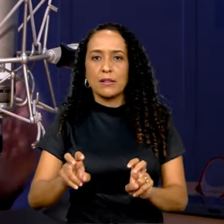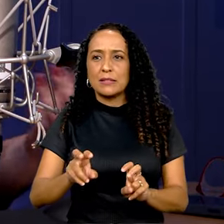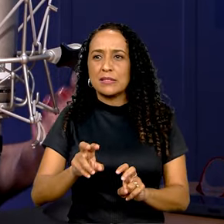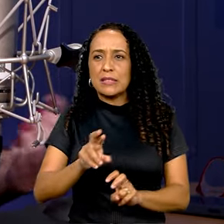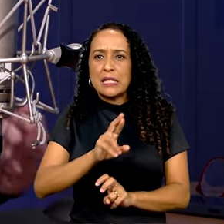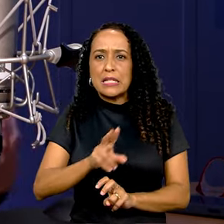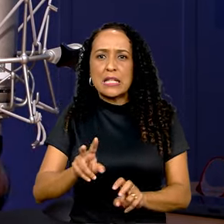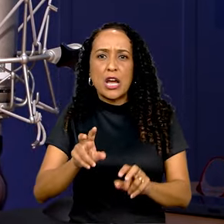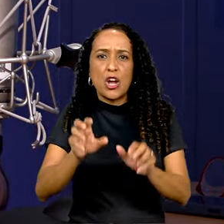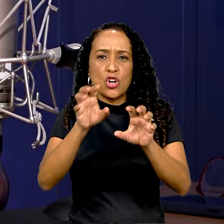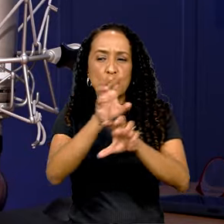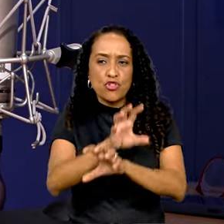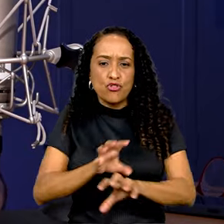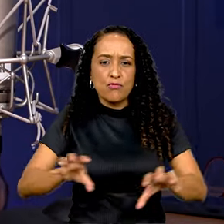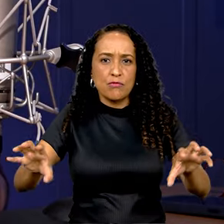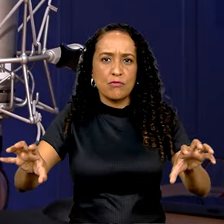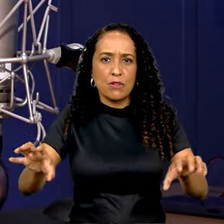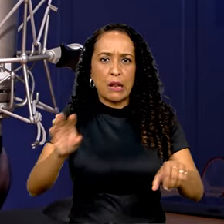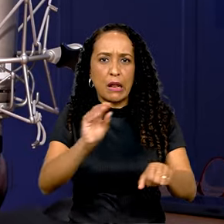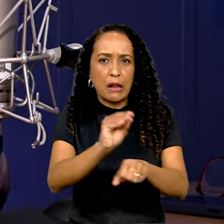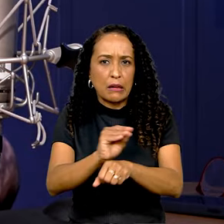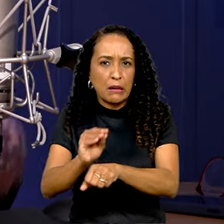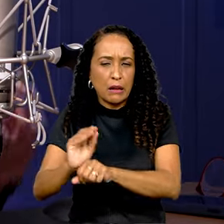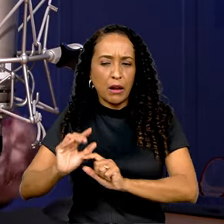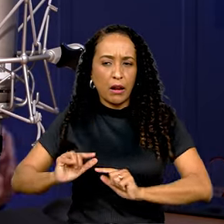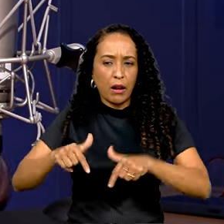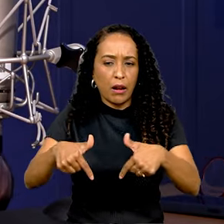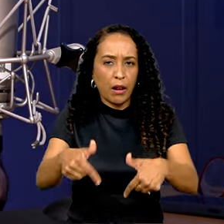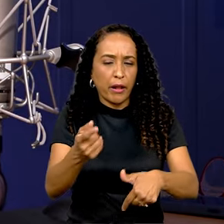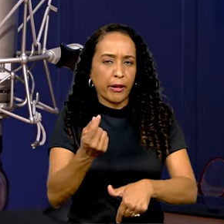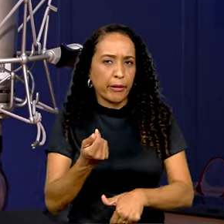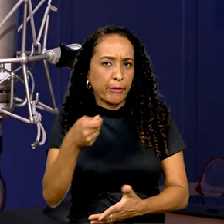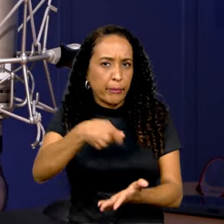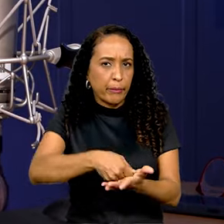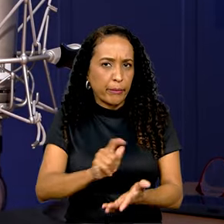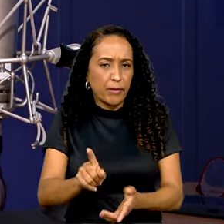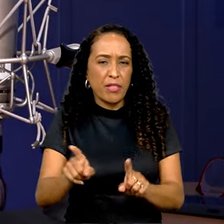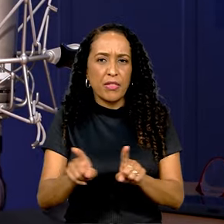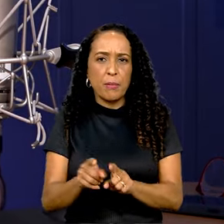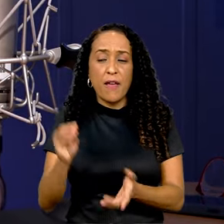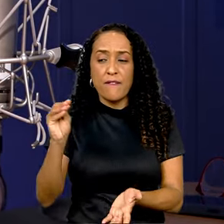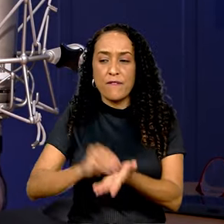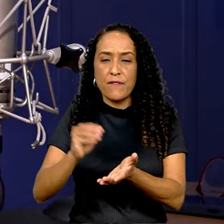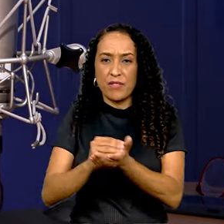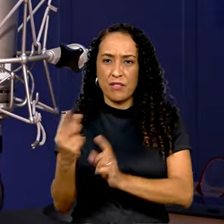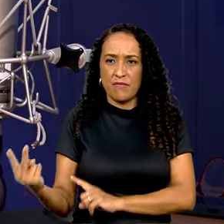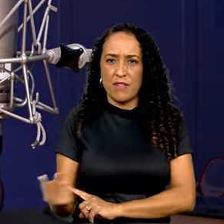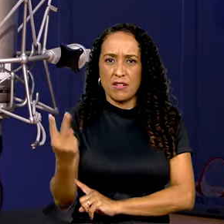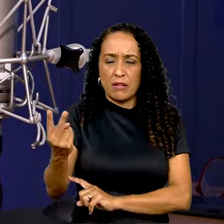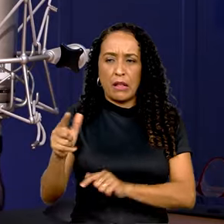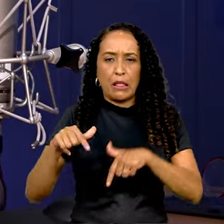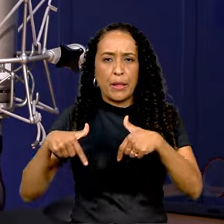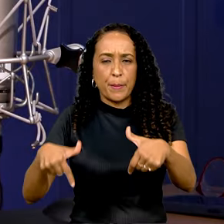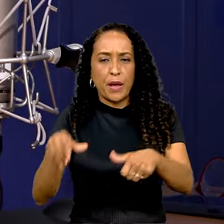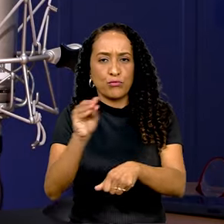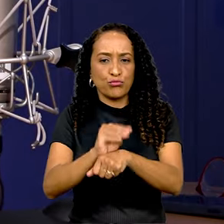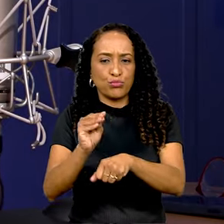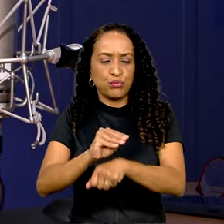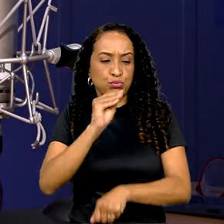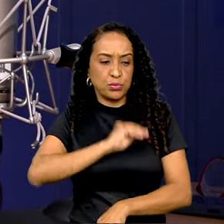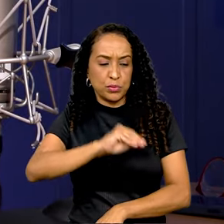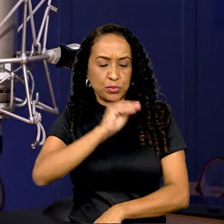não divisão do trabalho do Cuidado não remunerado e a desvalorização do trabalho do Cuidado